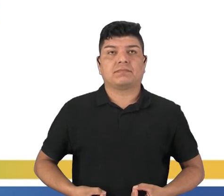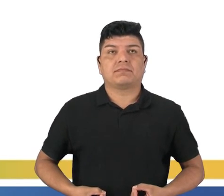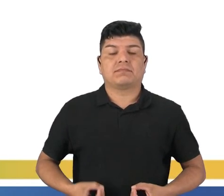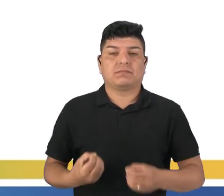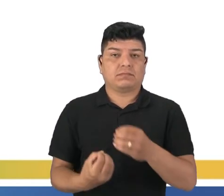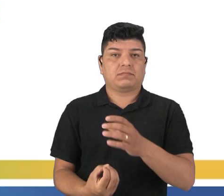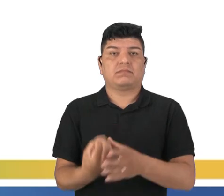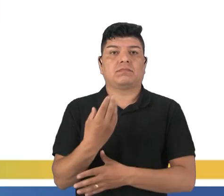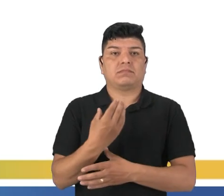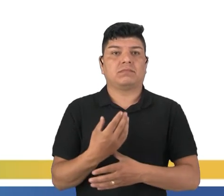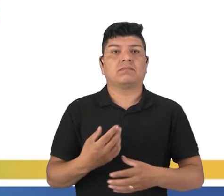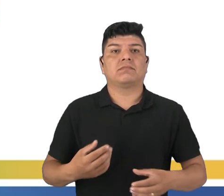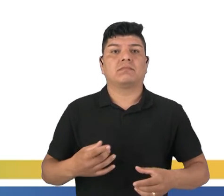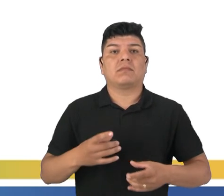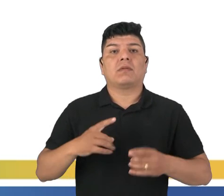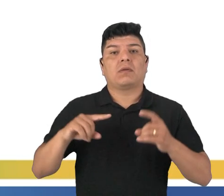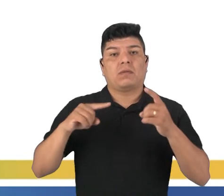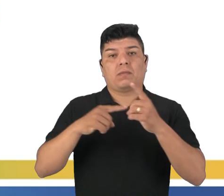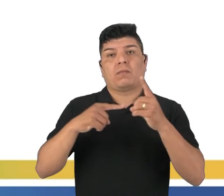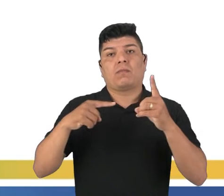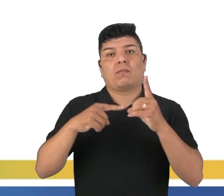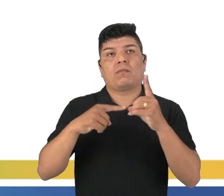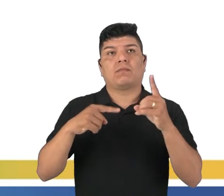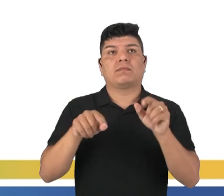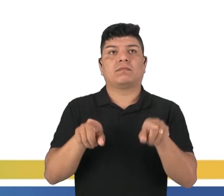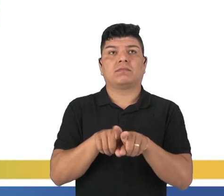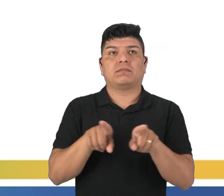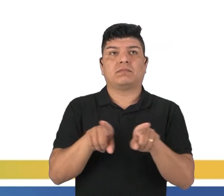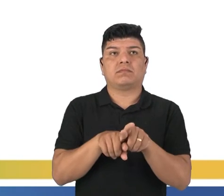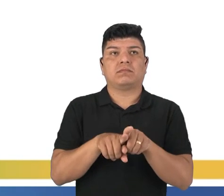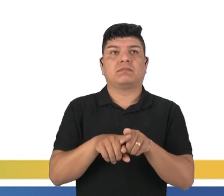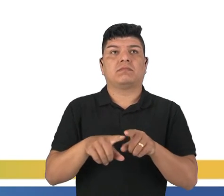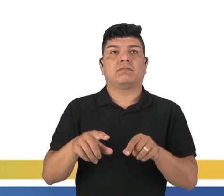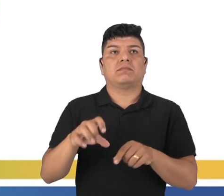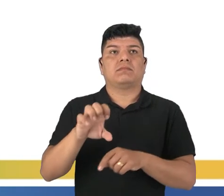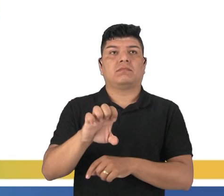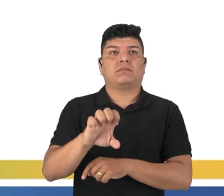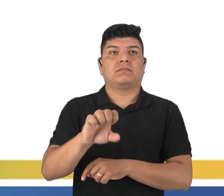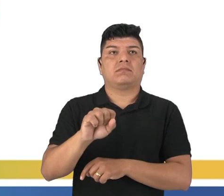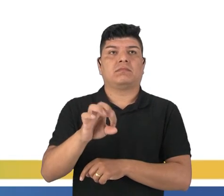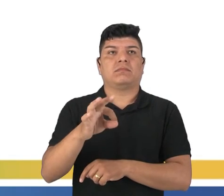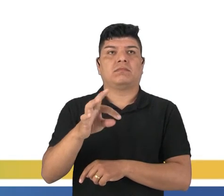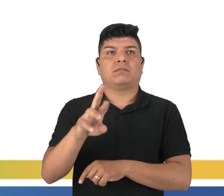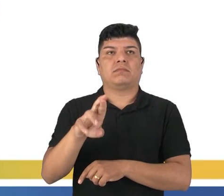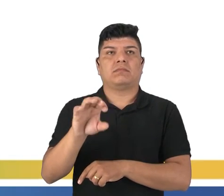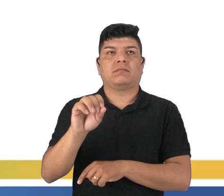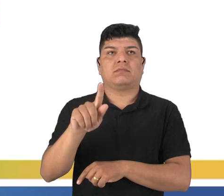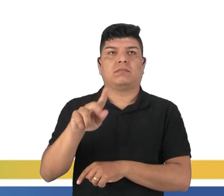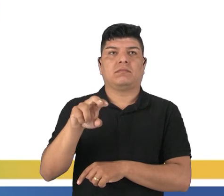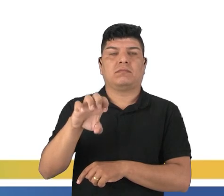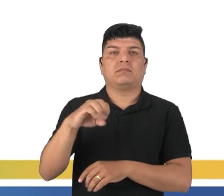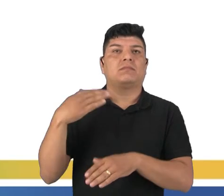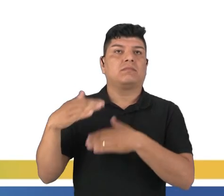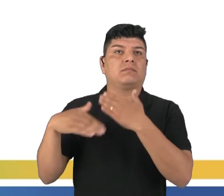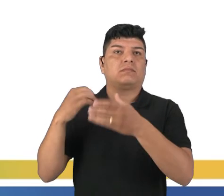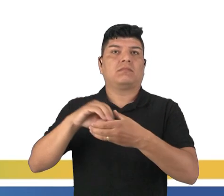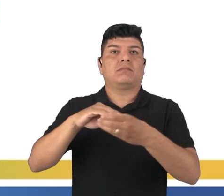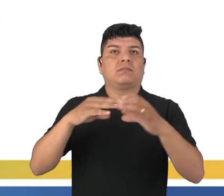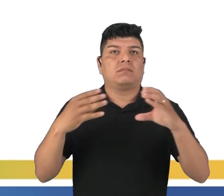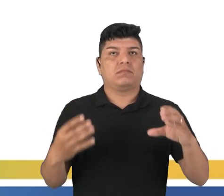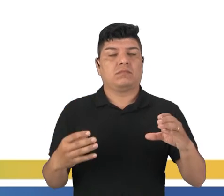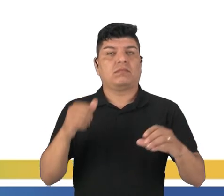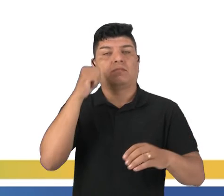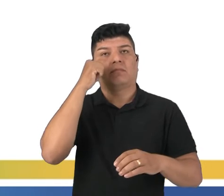são produzidos os hormônios estrogênio e progesterona. O estrogênio ou estrógeno, ele promove o desenvolvimento de